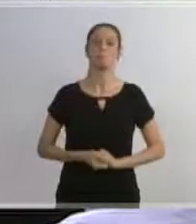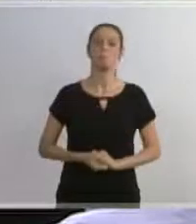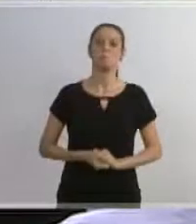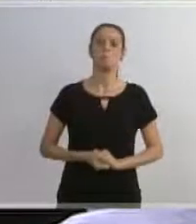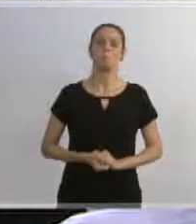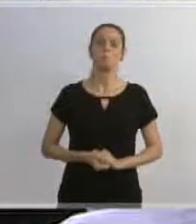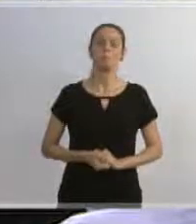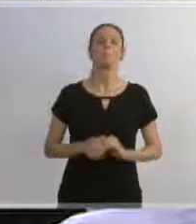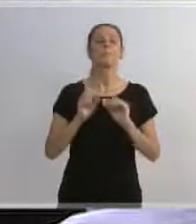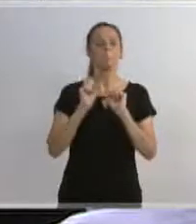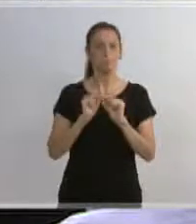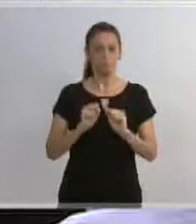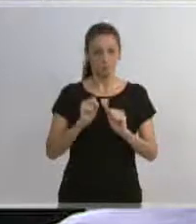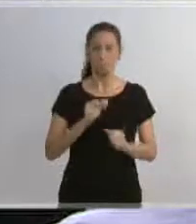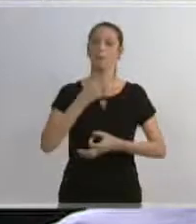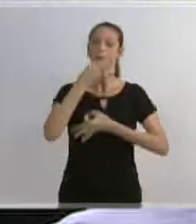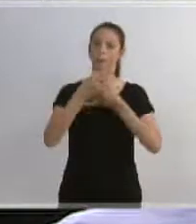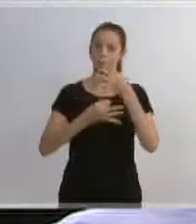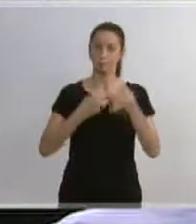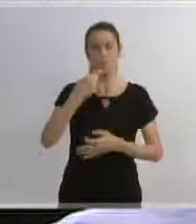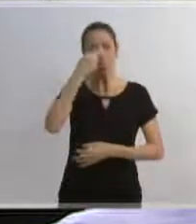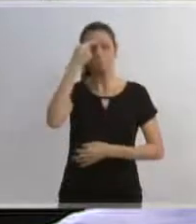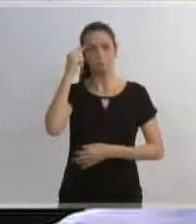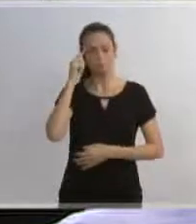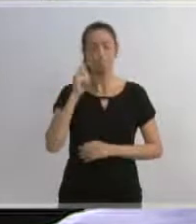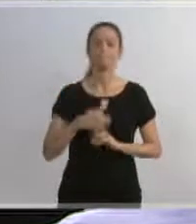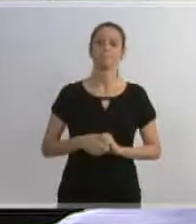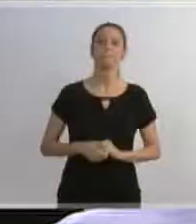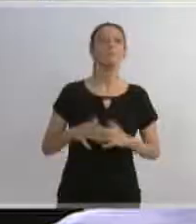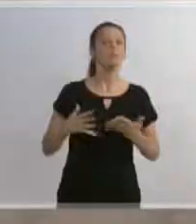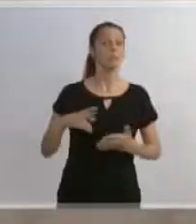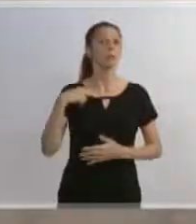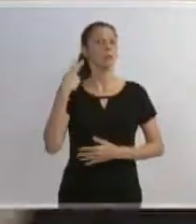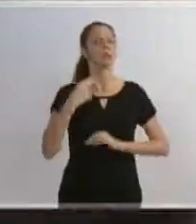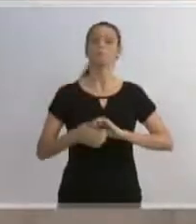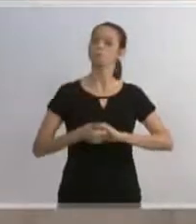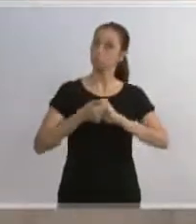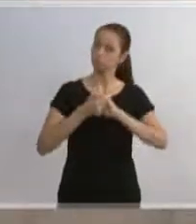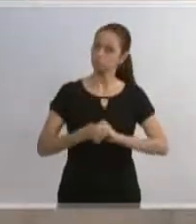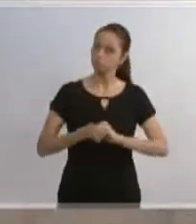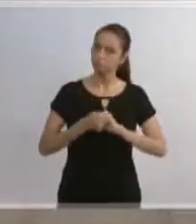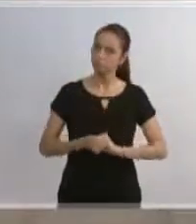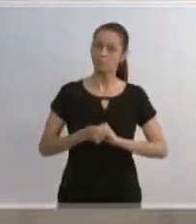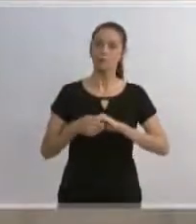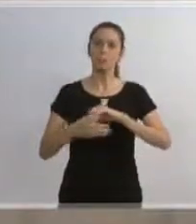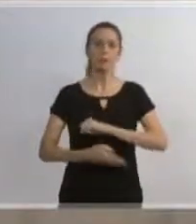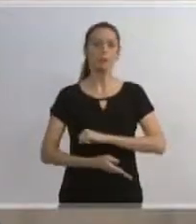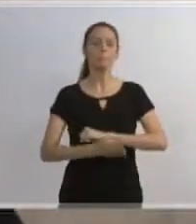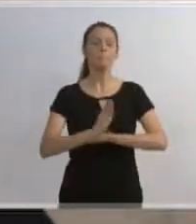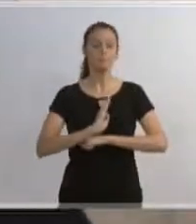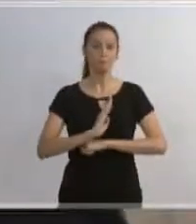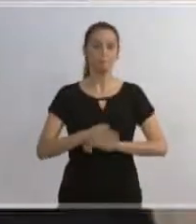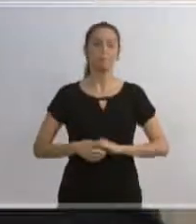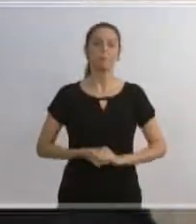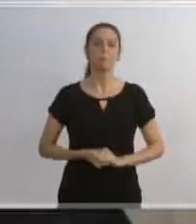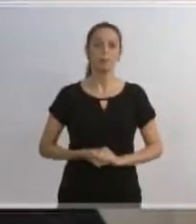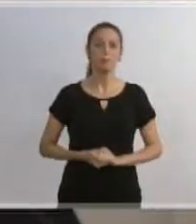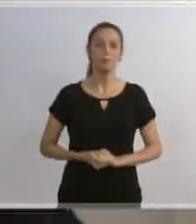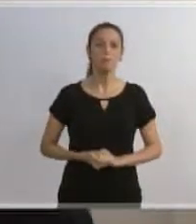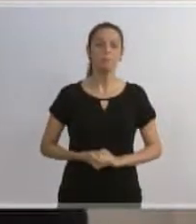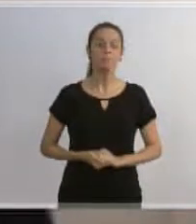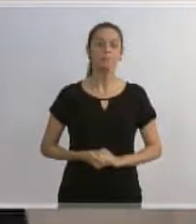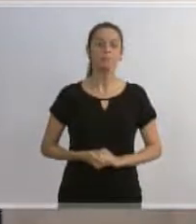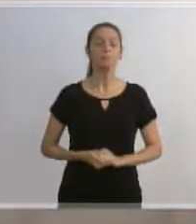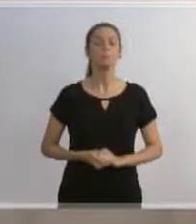Ito. Em a parte, vereador Ito. Vereador, parabéns por esse tema. Podem